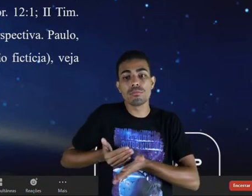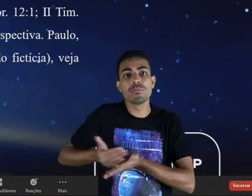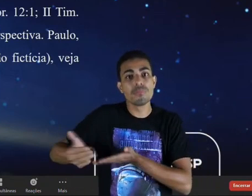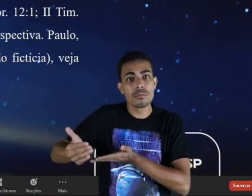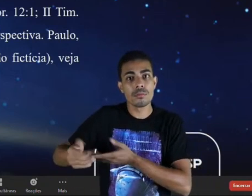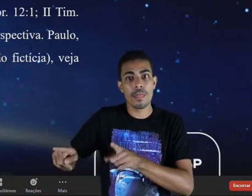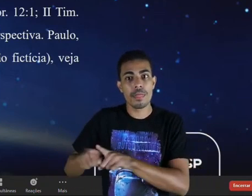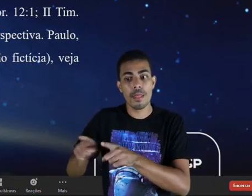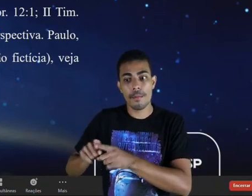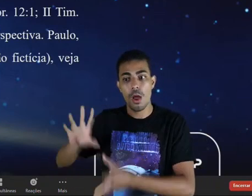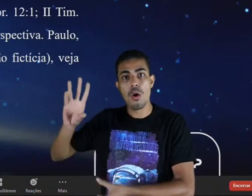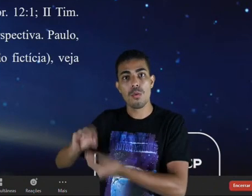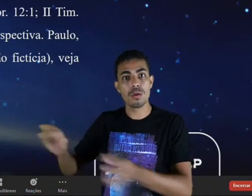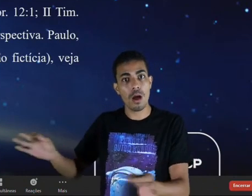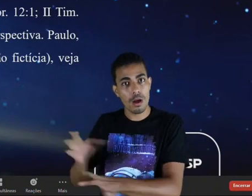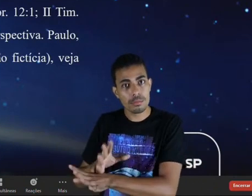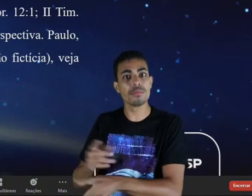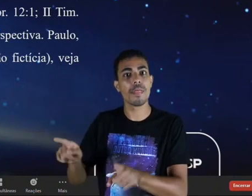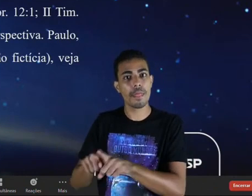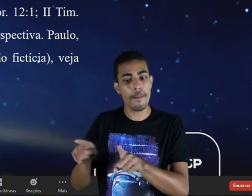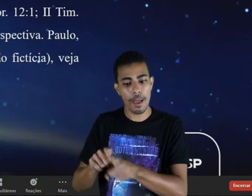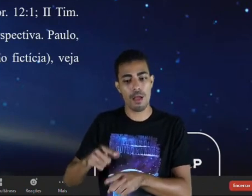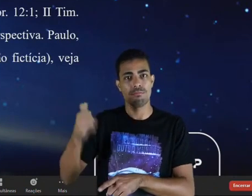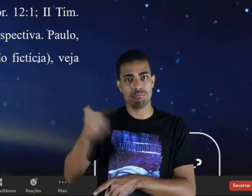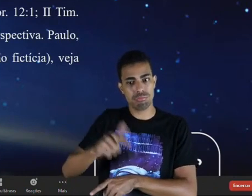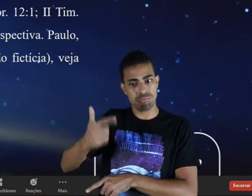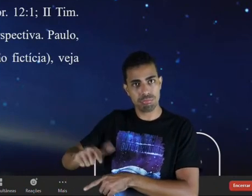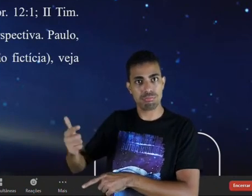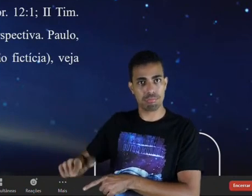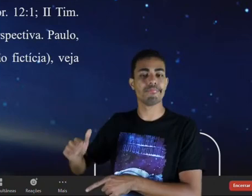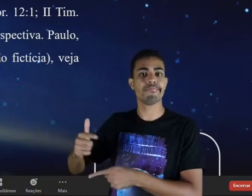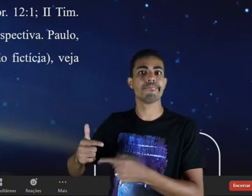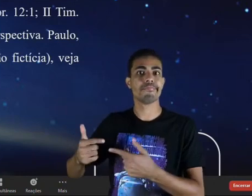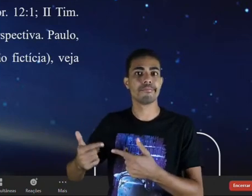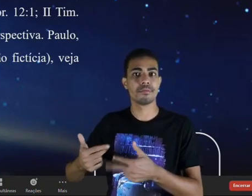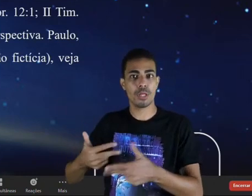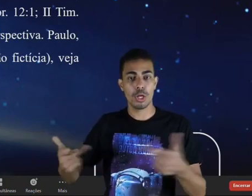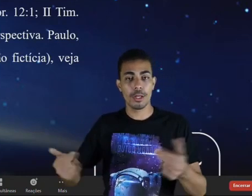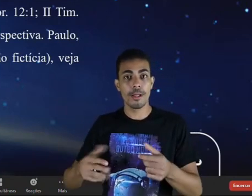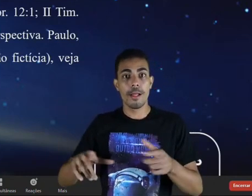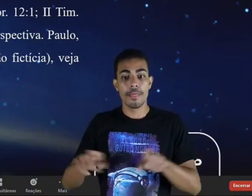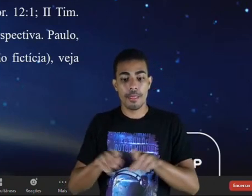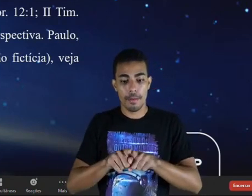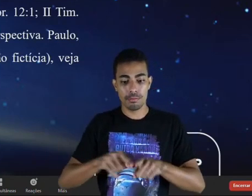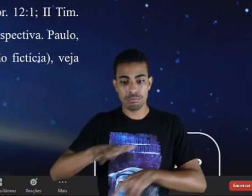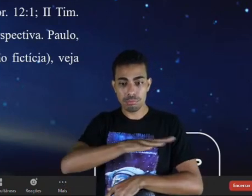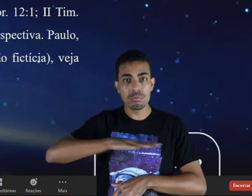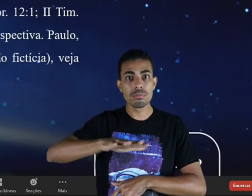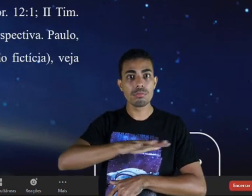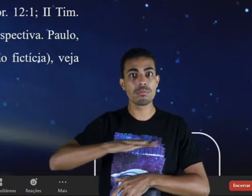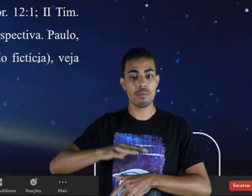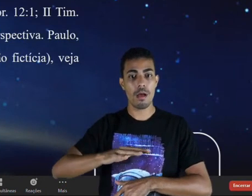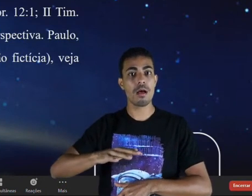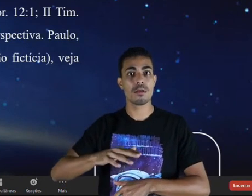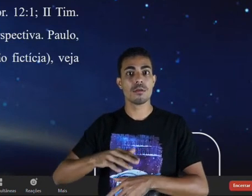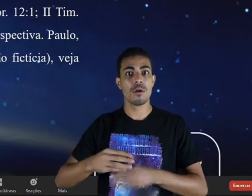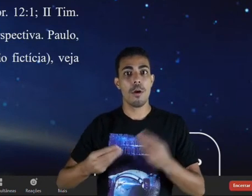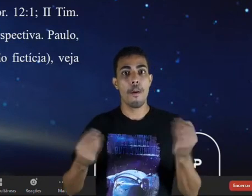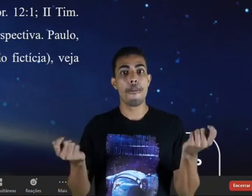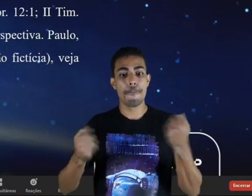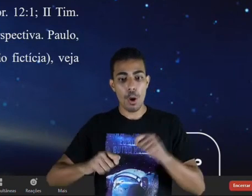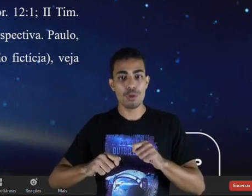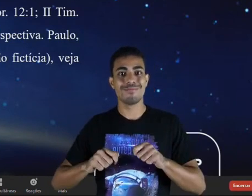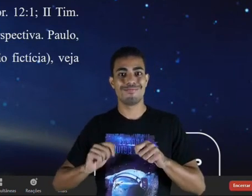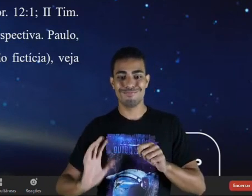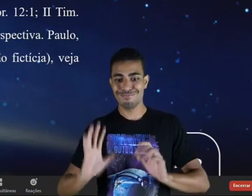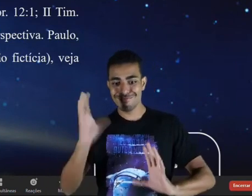a conclusão, a repetição de um episódio, o local e espaço físico onde se processa a situação.